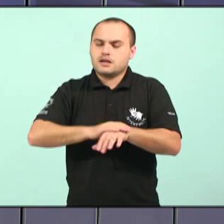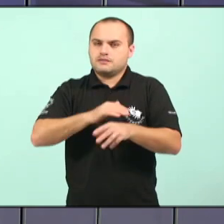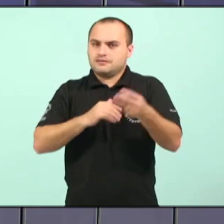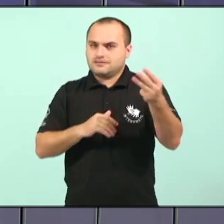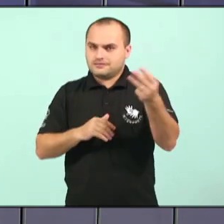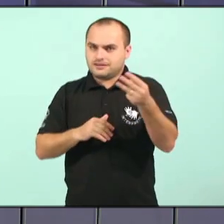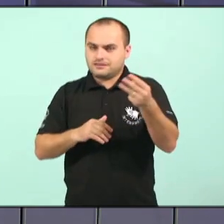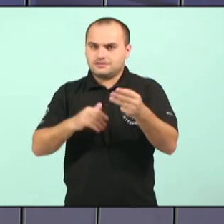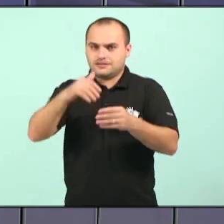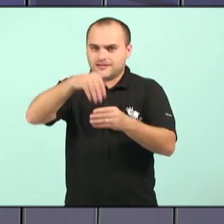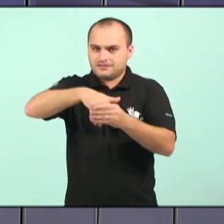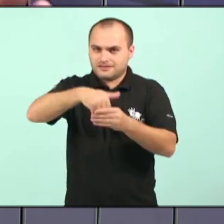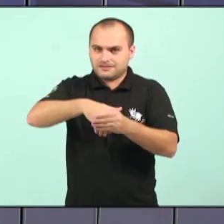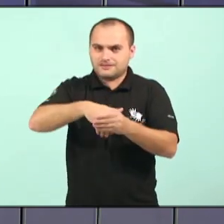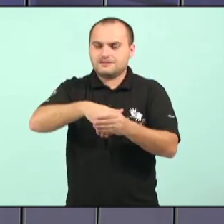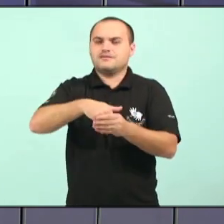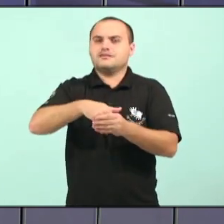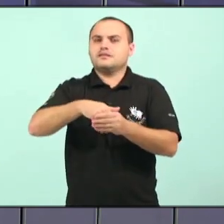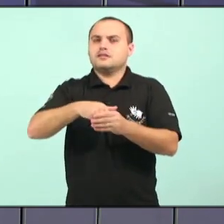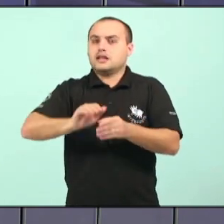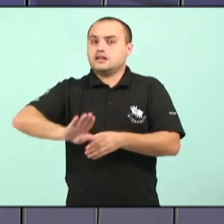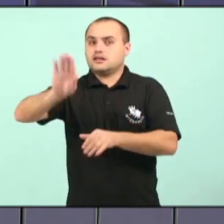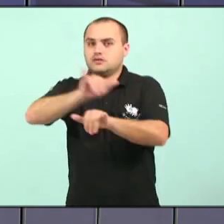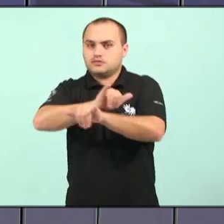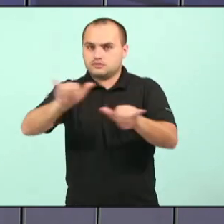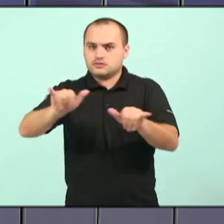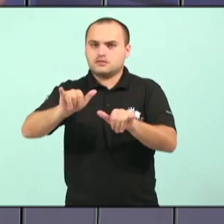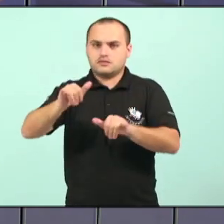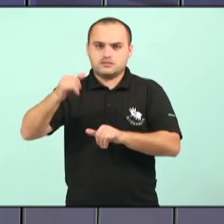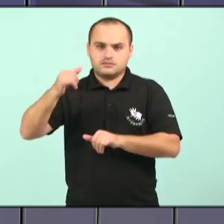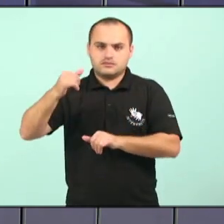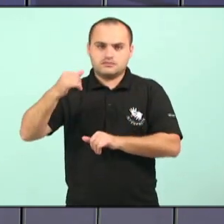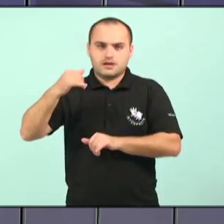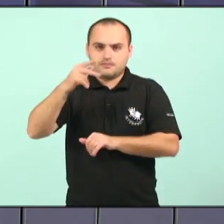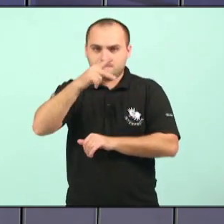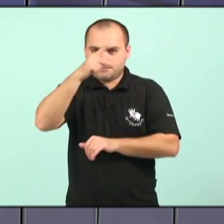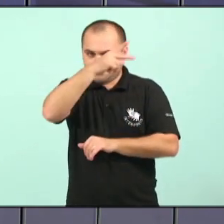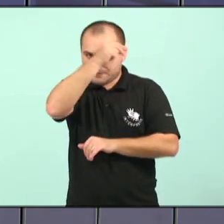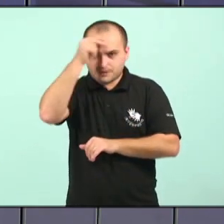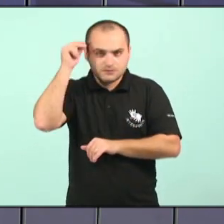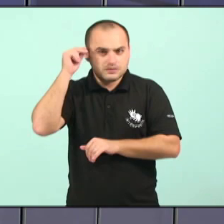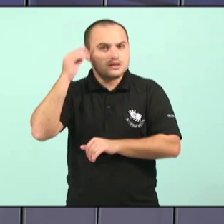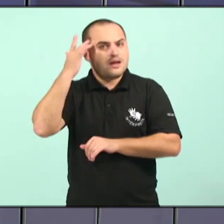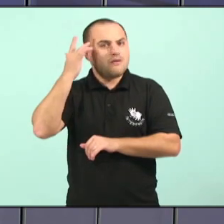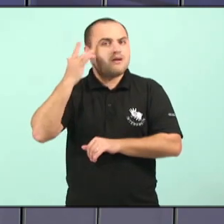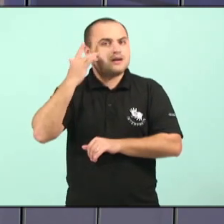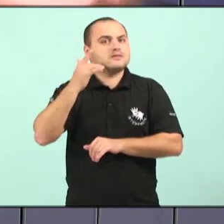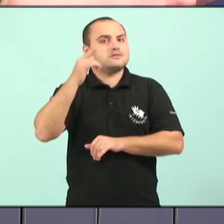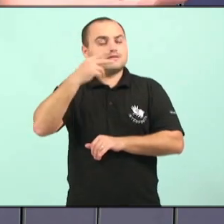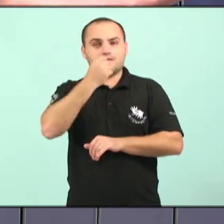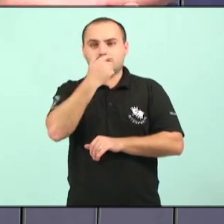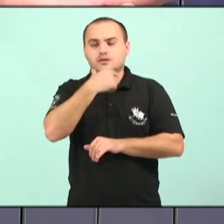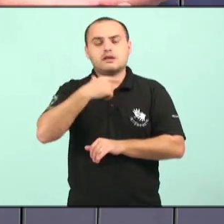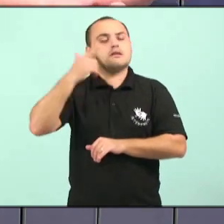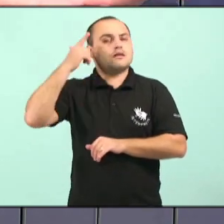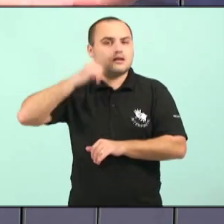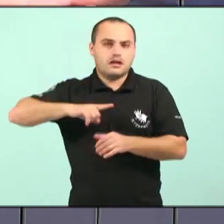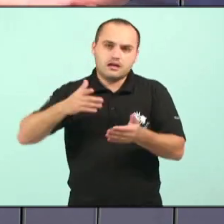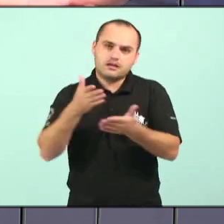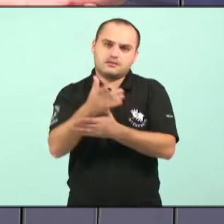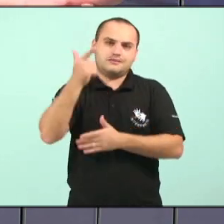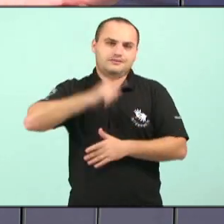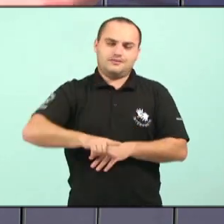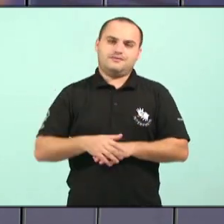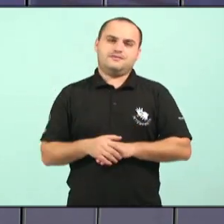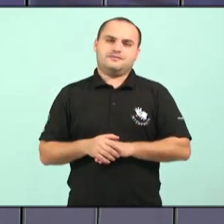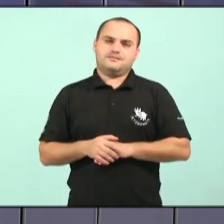prefeito Vonei Morastone em 2020, isso está muito claro e precisa ficar claro para todos, né? Vontade, eu acho que todos têm, quem faz parte hoje